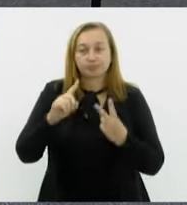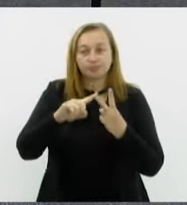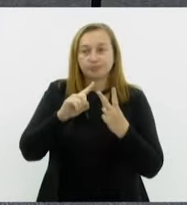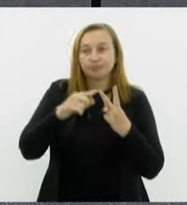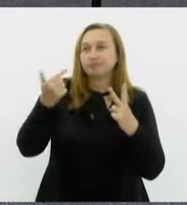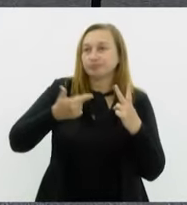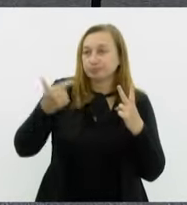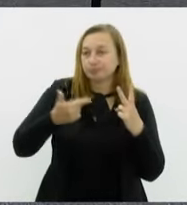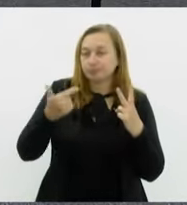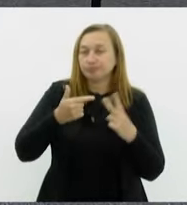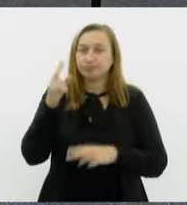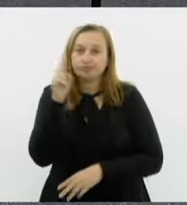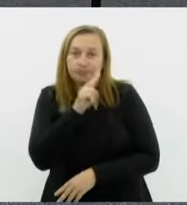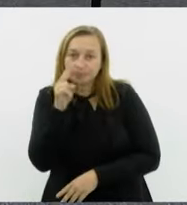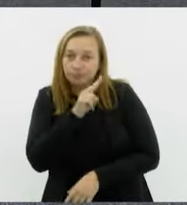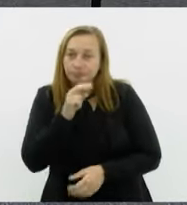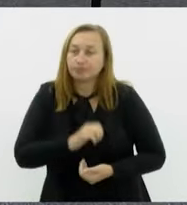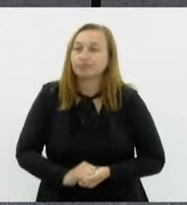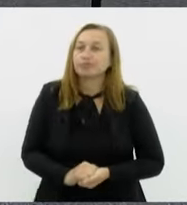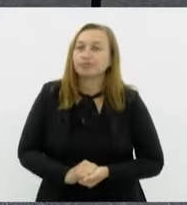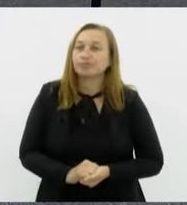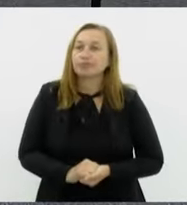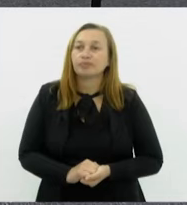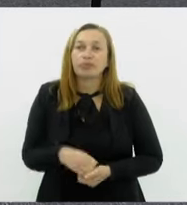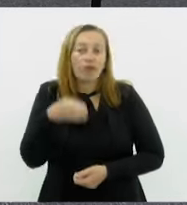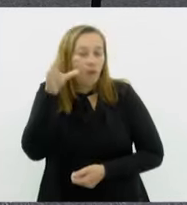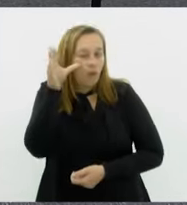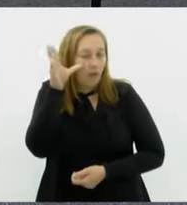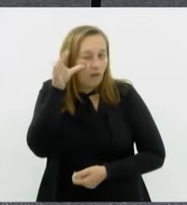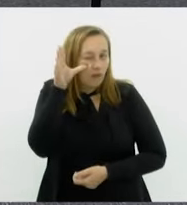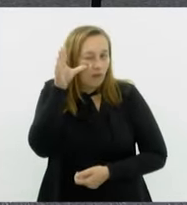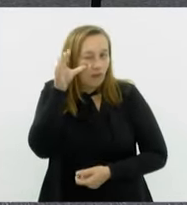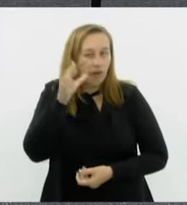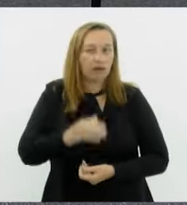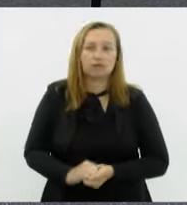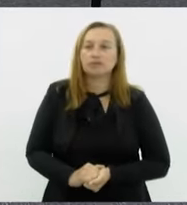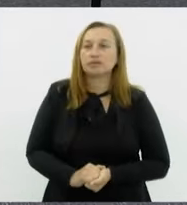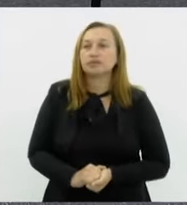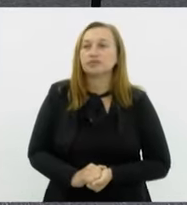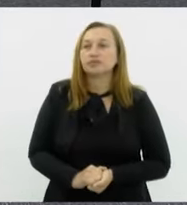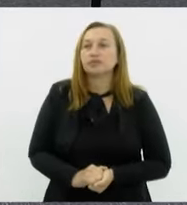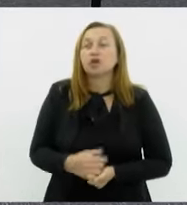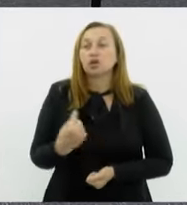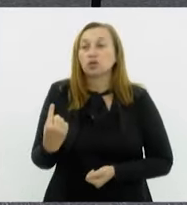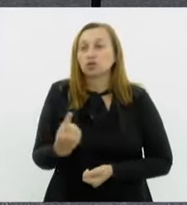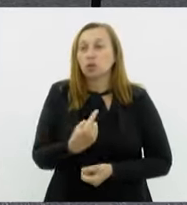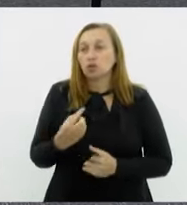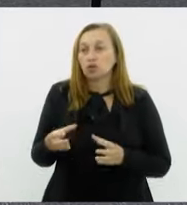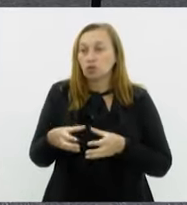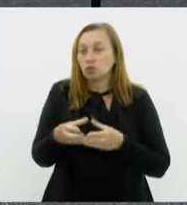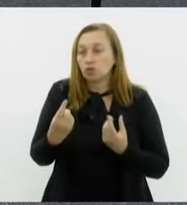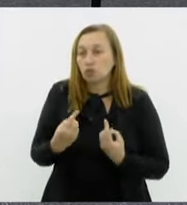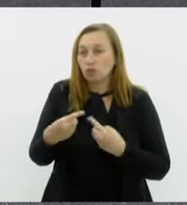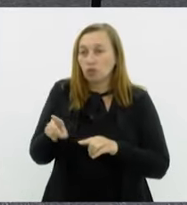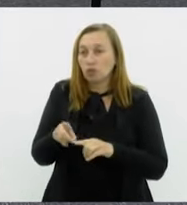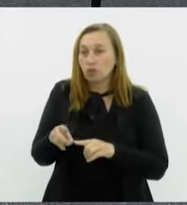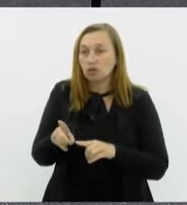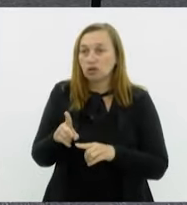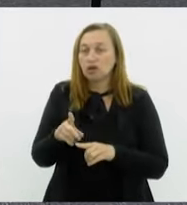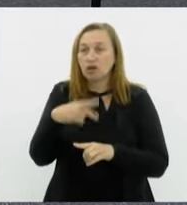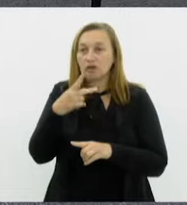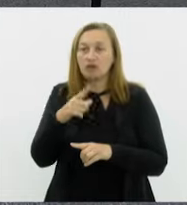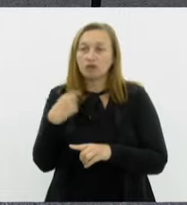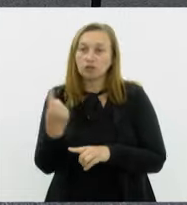observação, igualmente rápida, é a seguinte. Curiosamente, nós da oposição, eu falo nós pensando no deputado